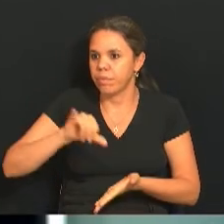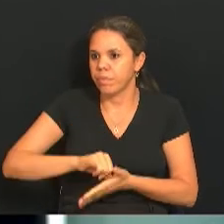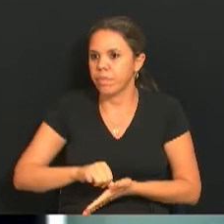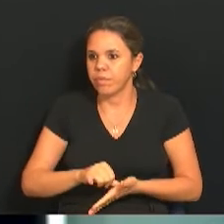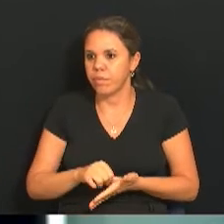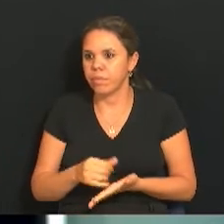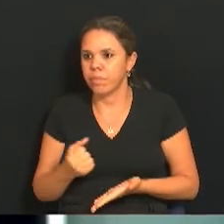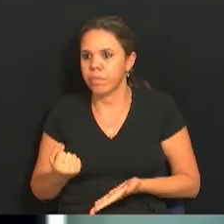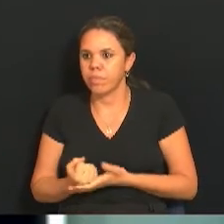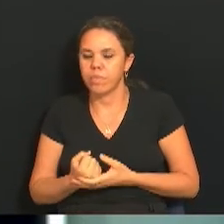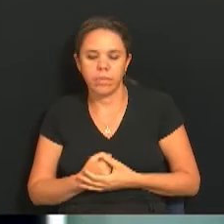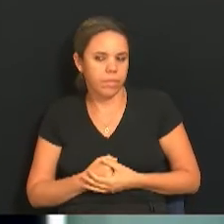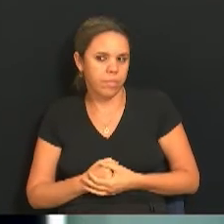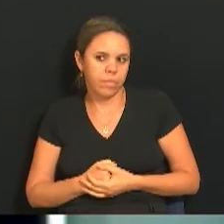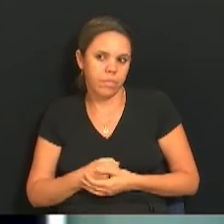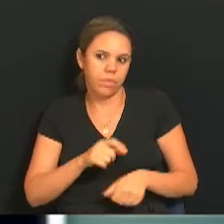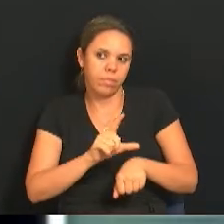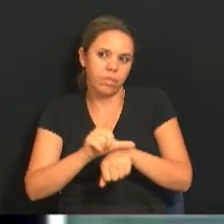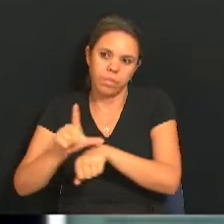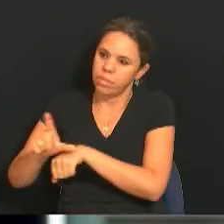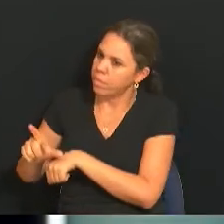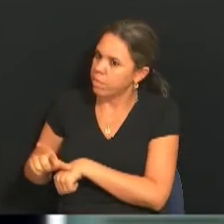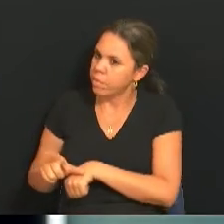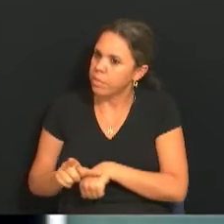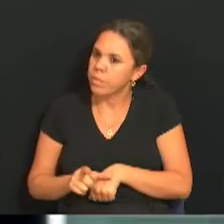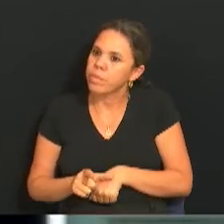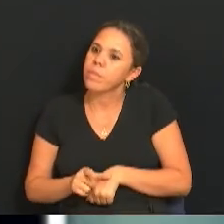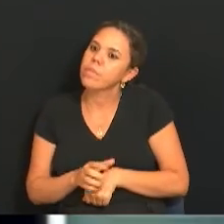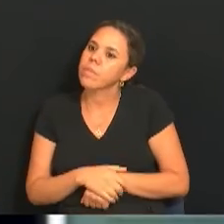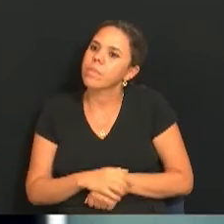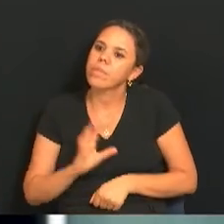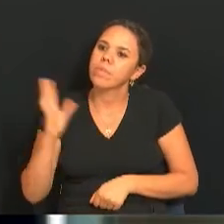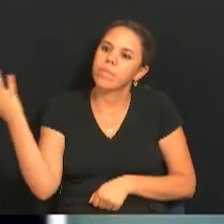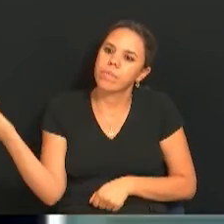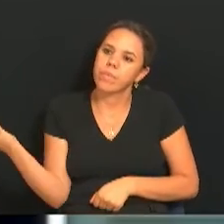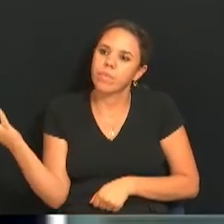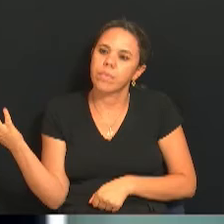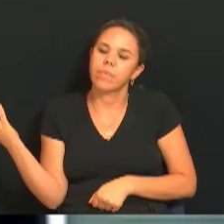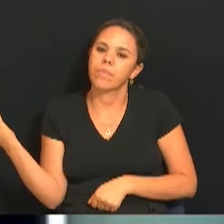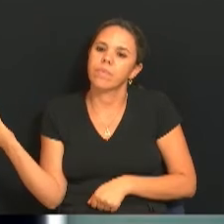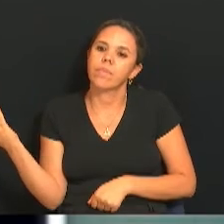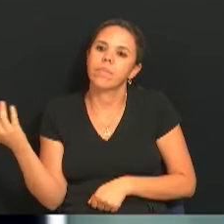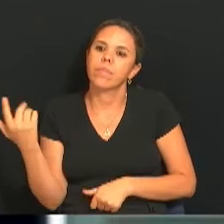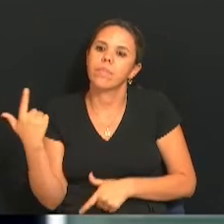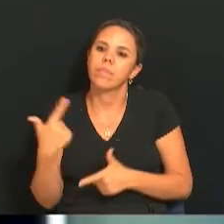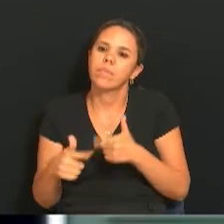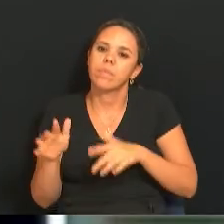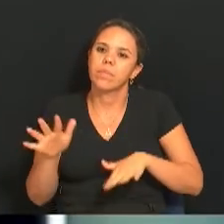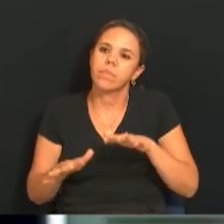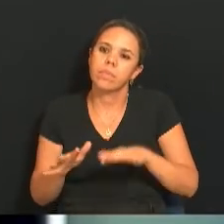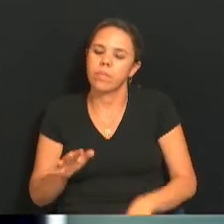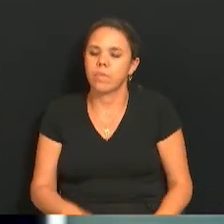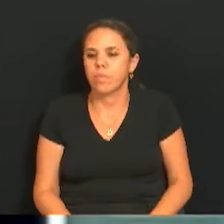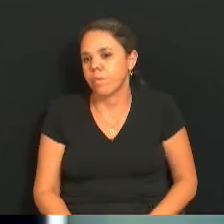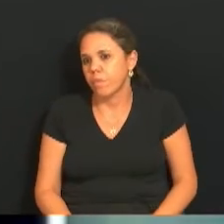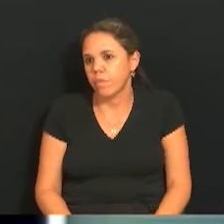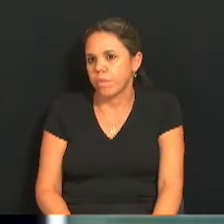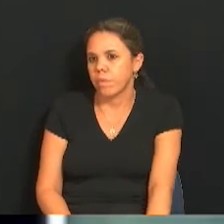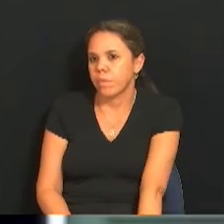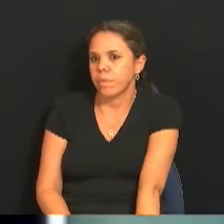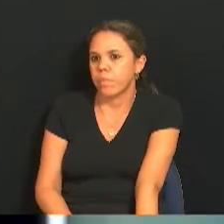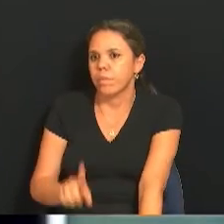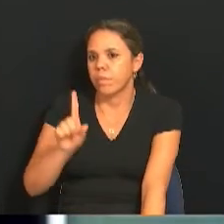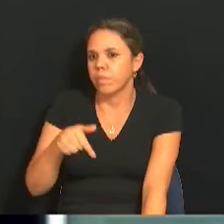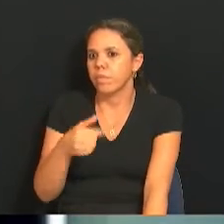benefício para os comerciantes e acaba acontecendo uma politização de uma coisa que, a princípio, é bom para